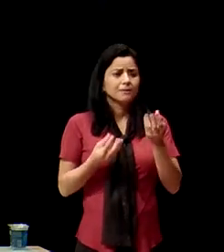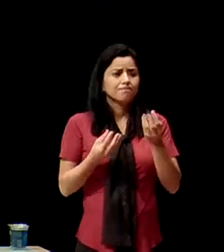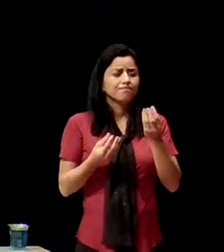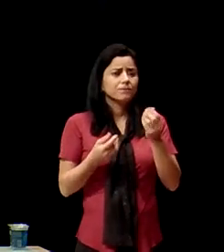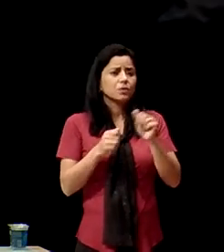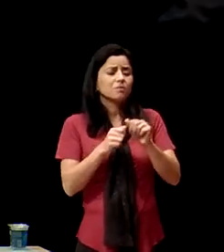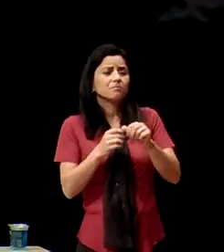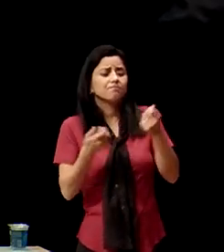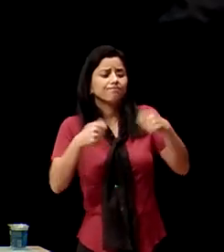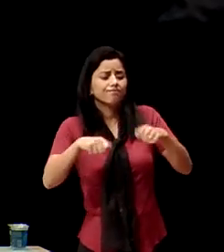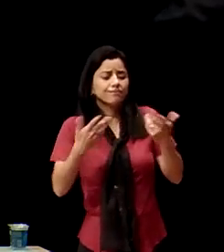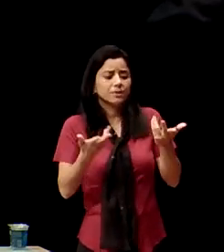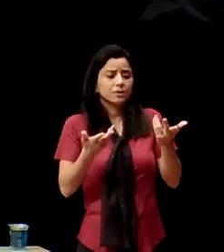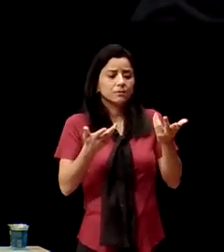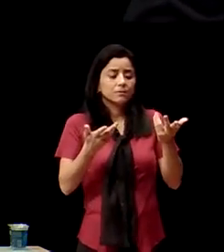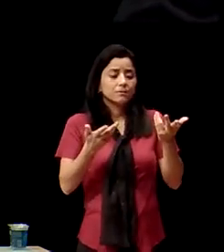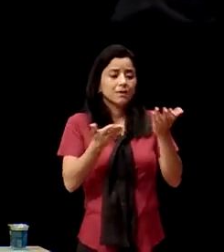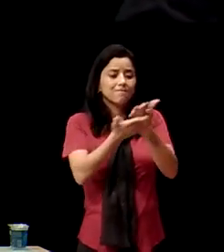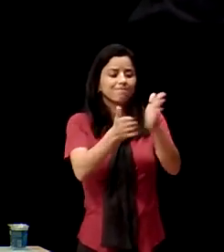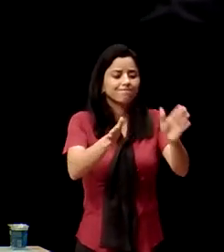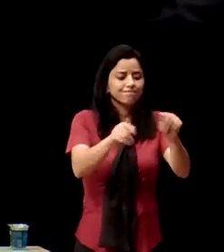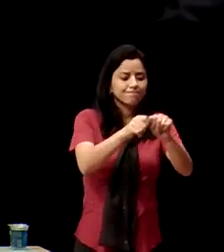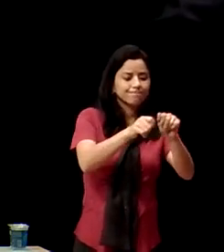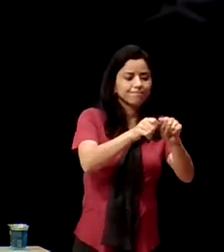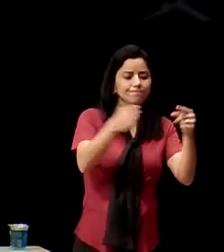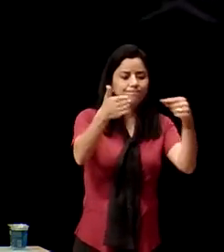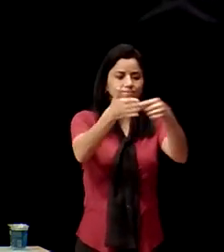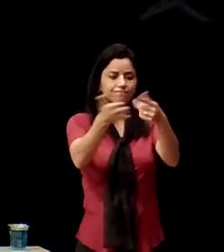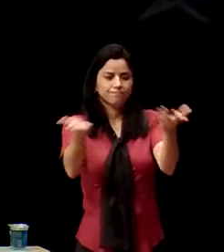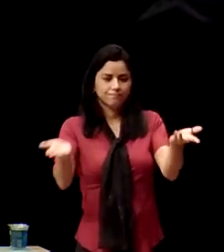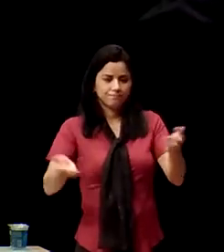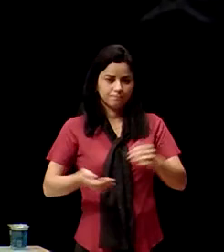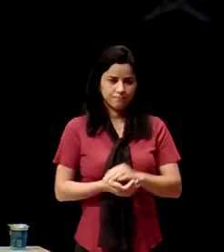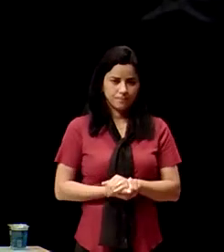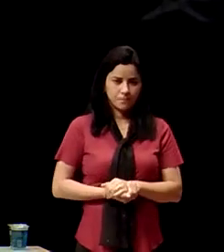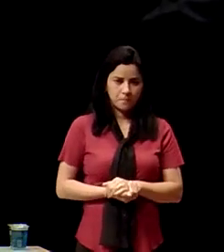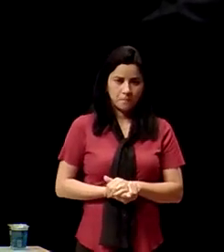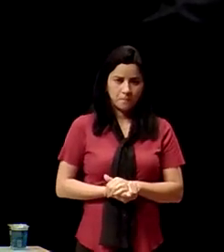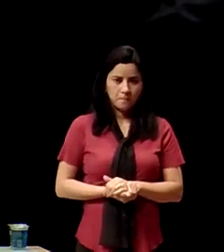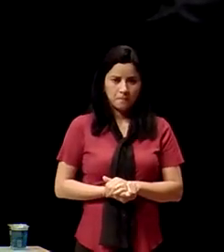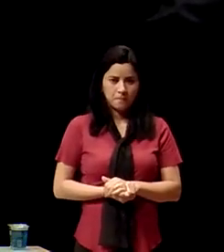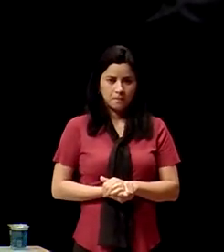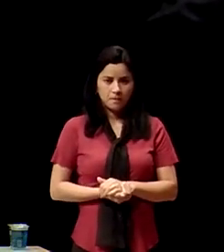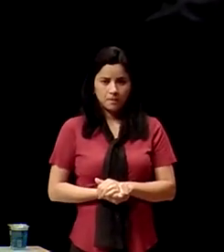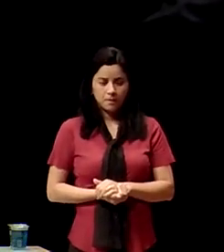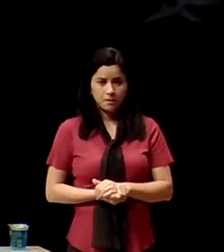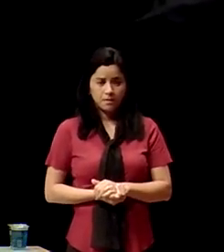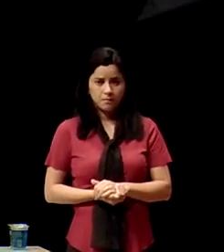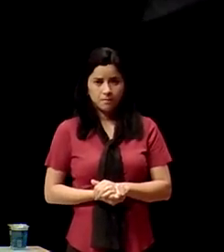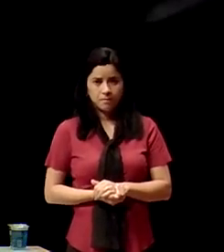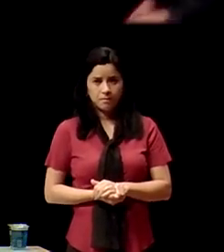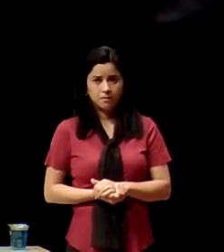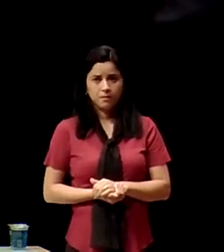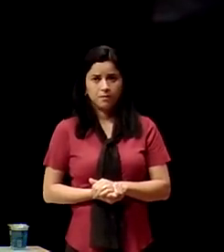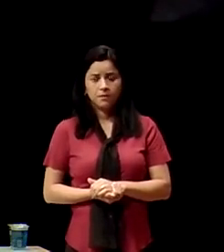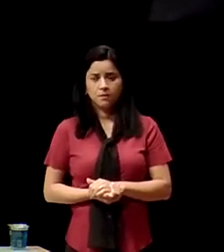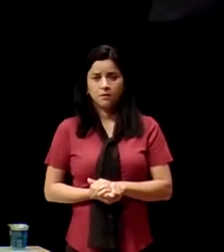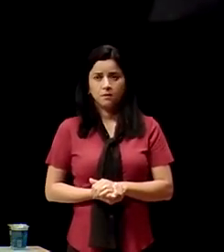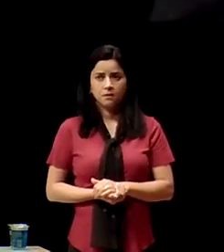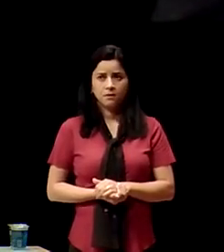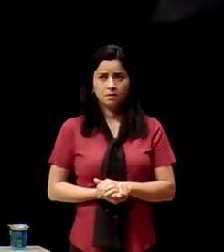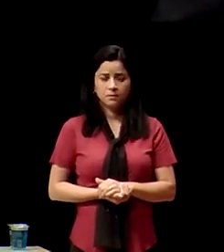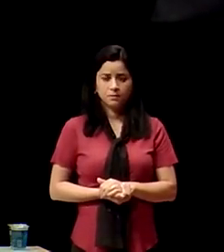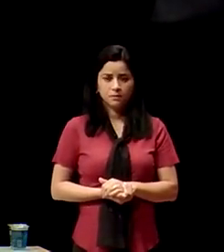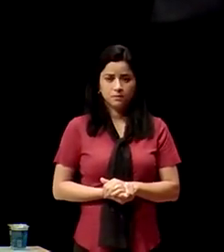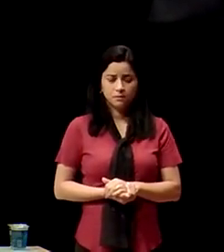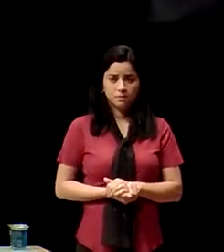para poder completar essa missão. And the knowledge bases needed for producing